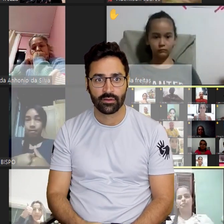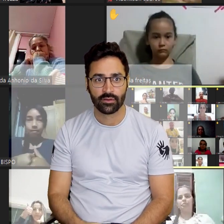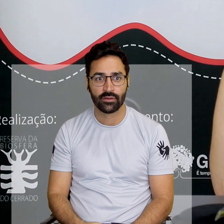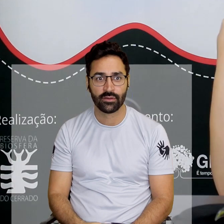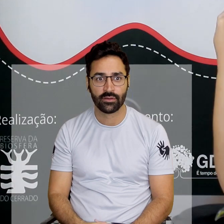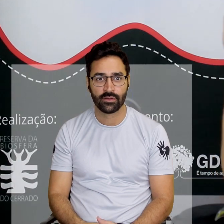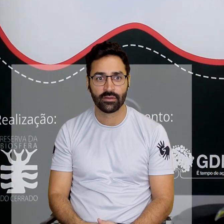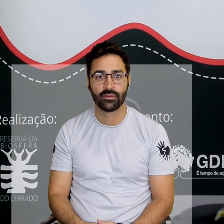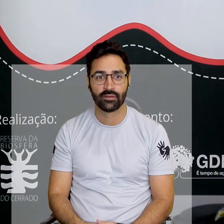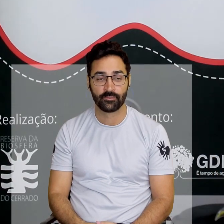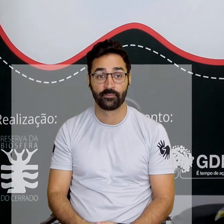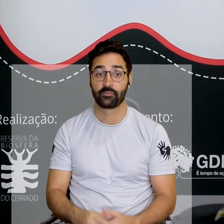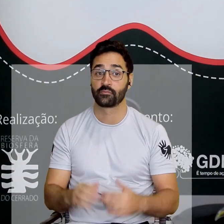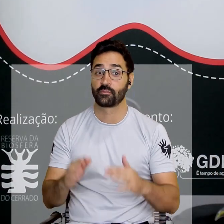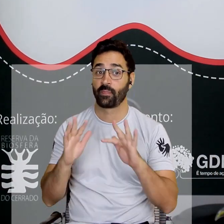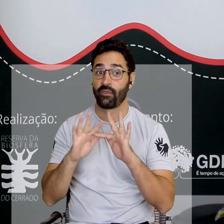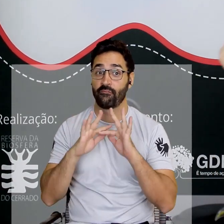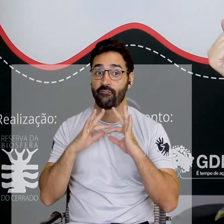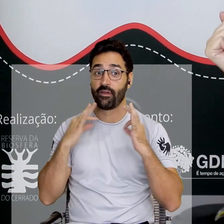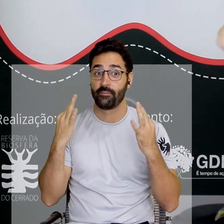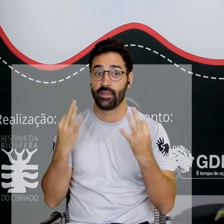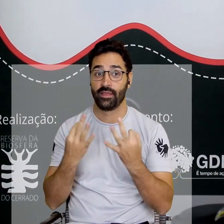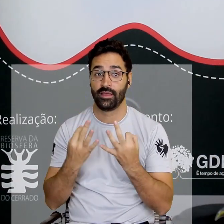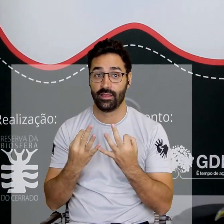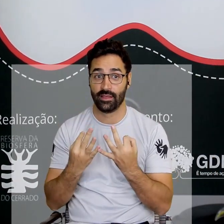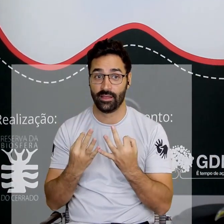Ó, família,